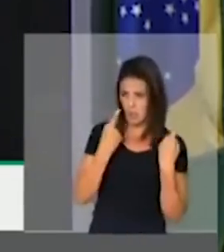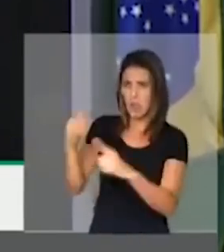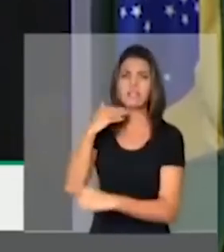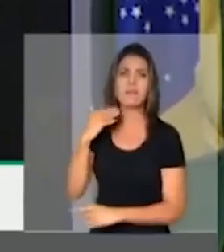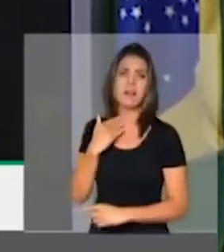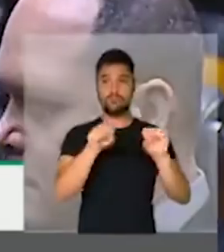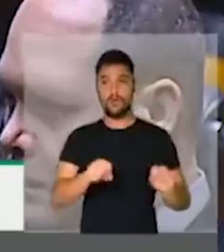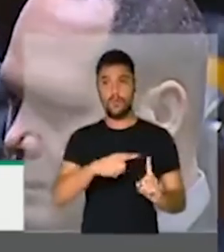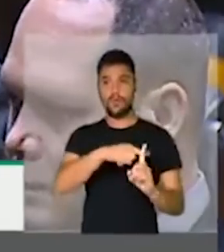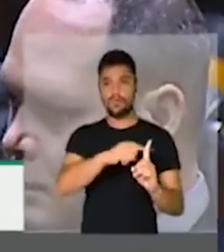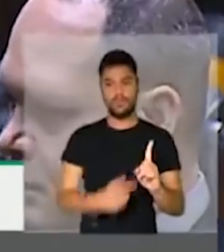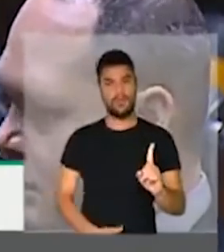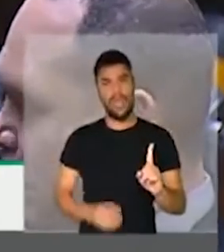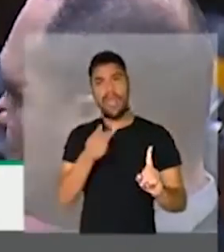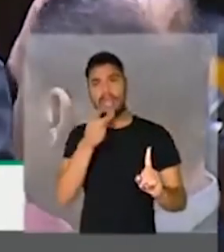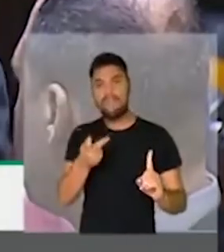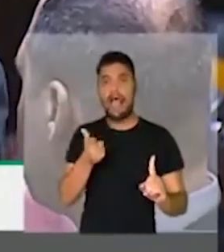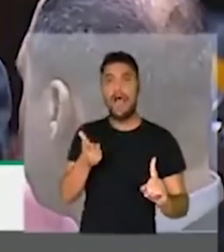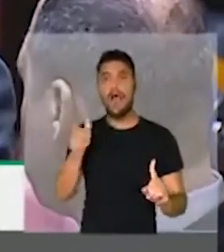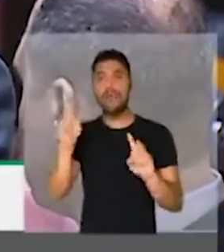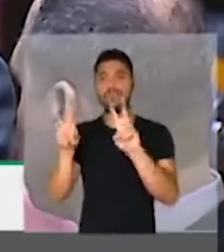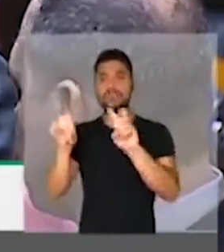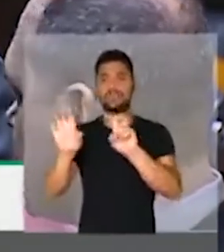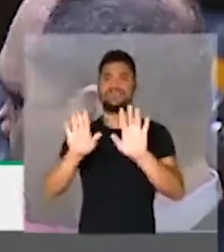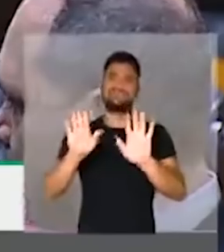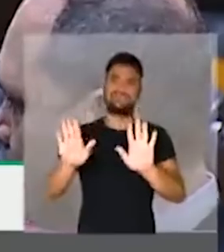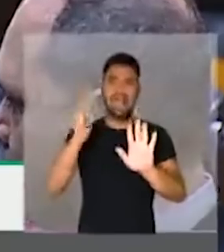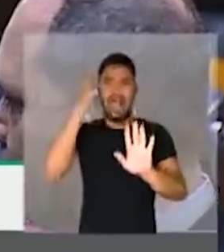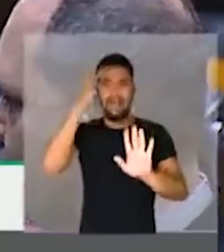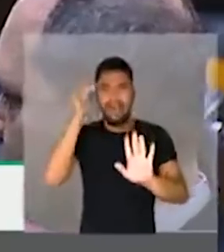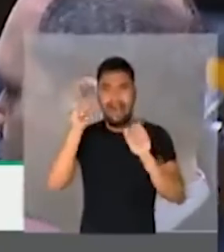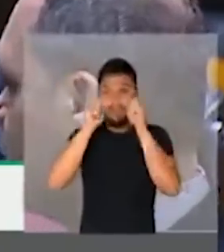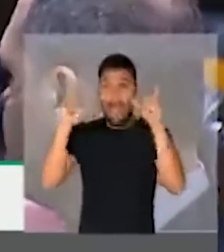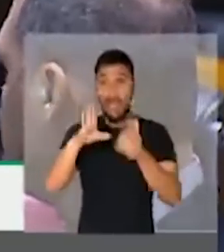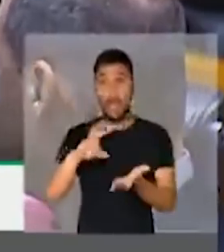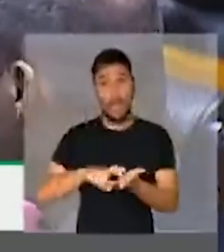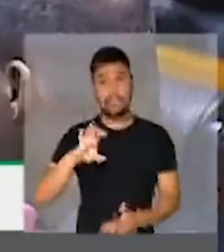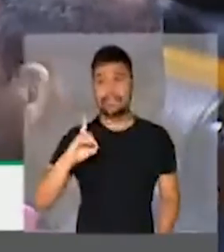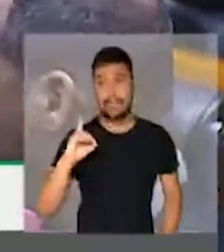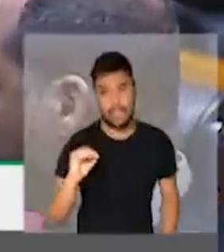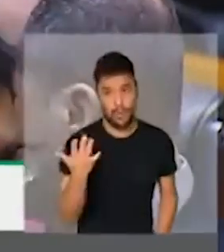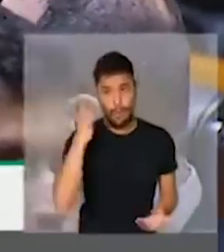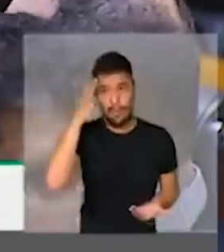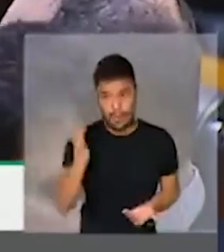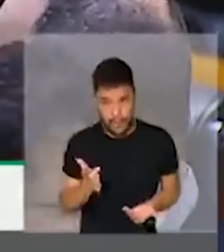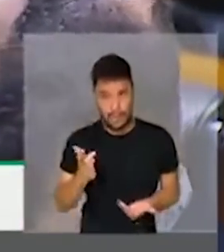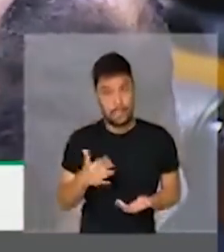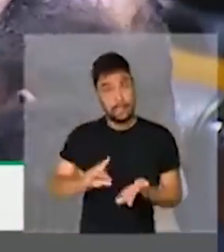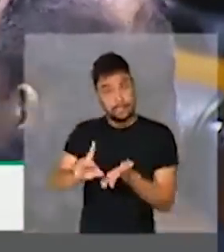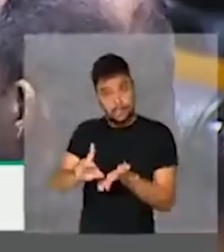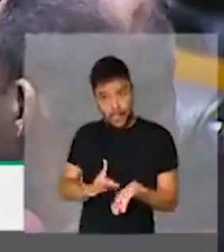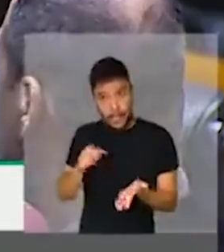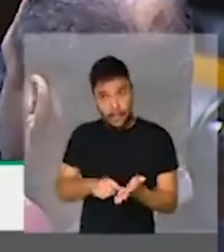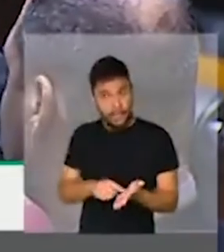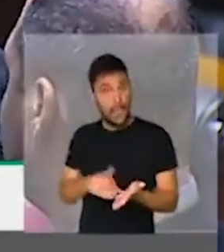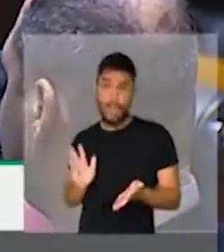que hipocrisia. Quer falar sobre outro assunto? Acorda cedo amanhã. Eu sei que é difícil pra vocês, mas acorda cedo amanhã, se